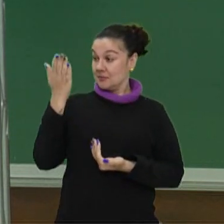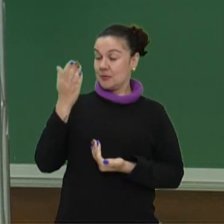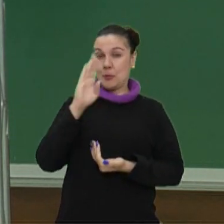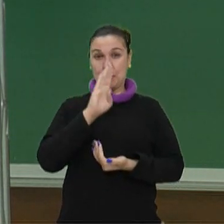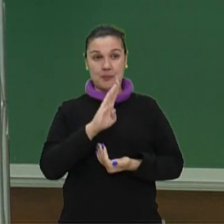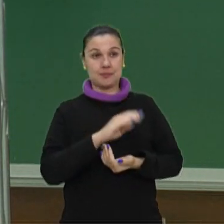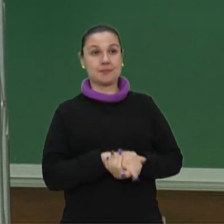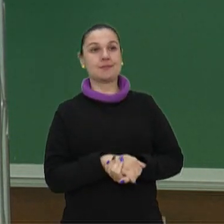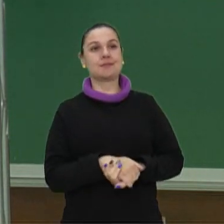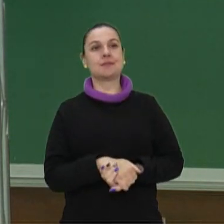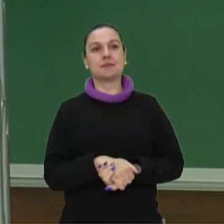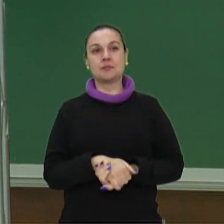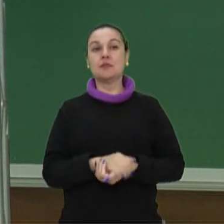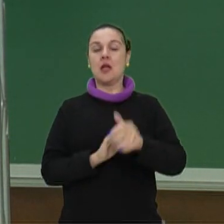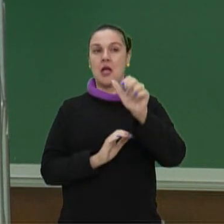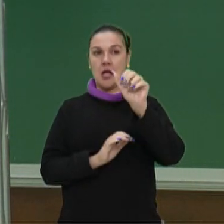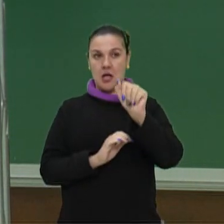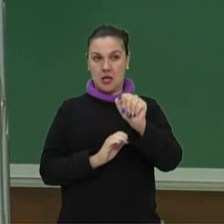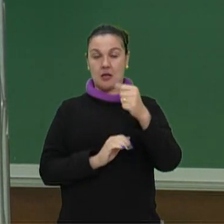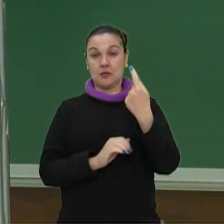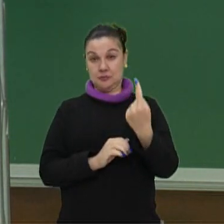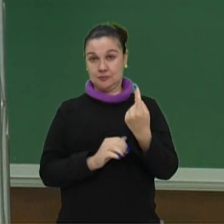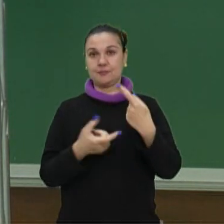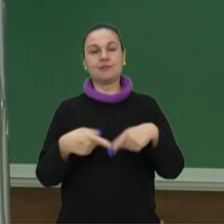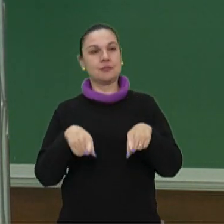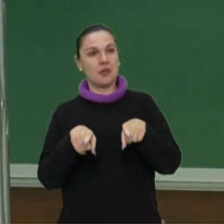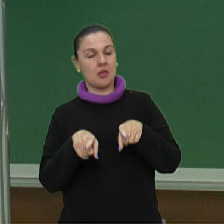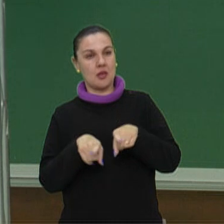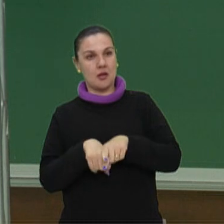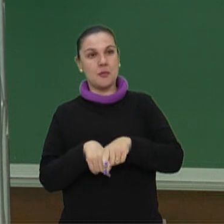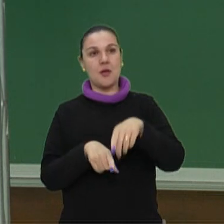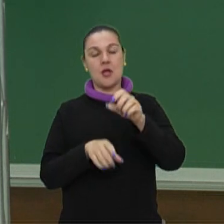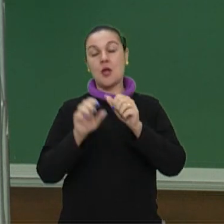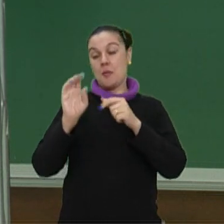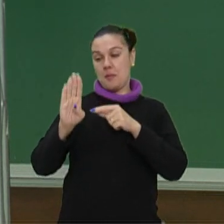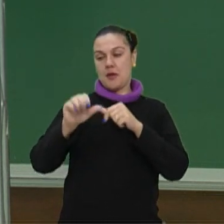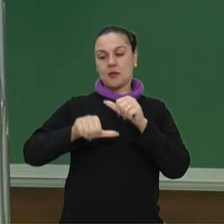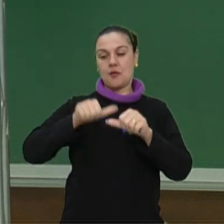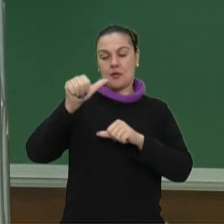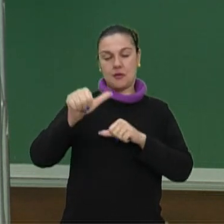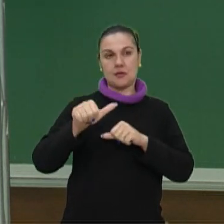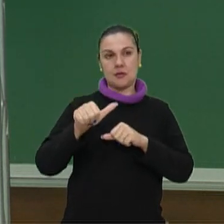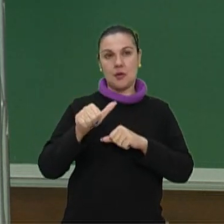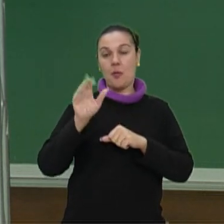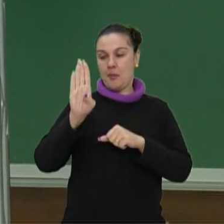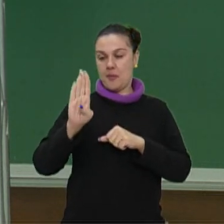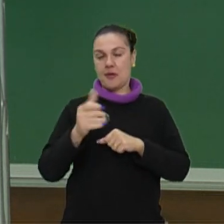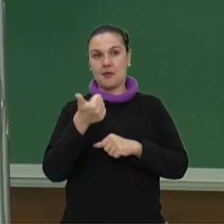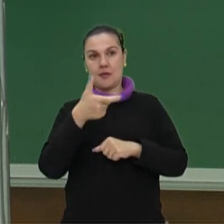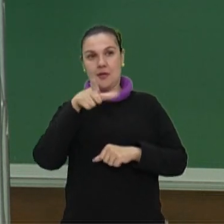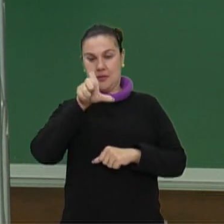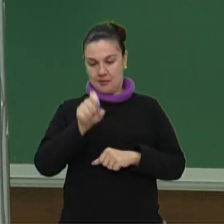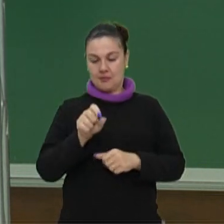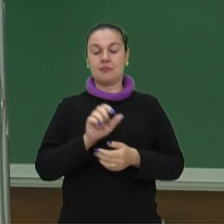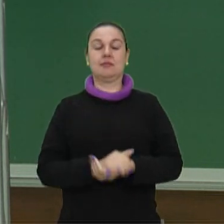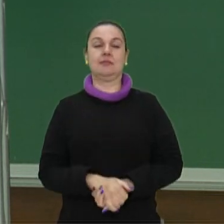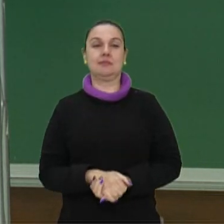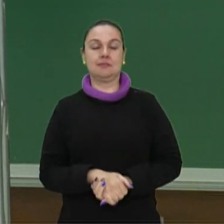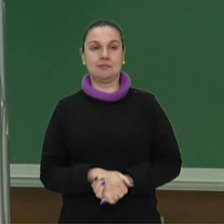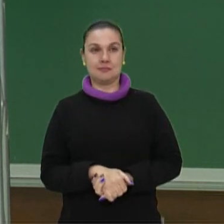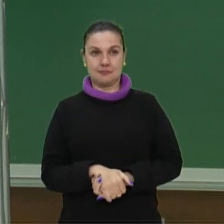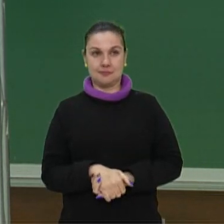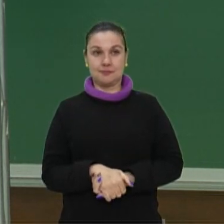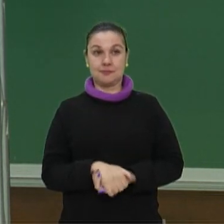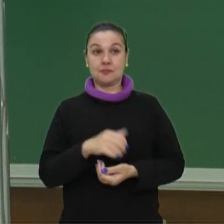B. De novo, o A vale 1, dessa forma a soma é o B com sinal trocado, o B é menos 10, troca sinal, então a minha soma